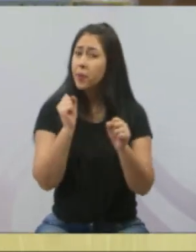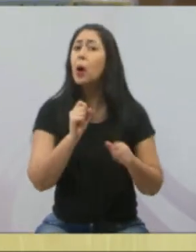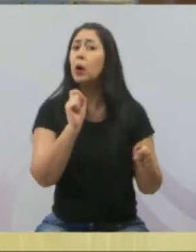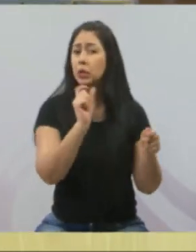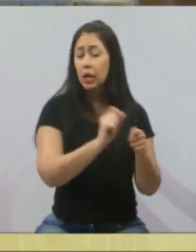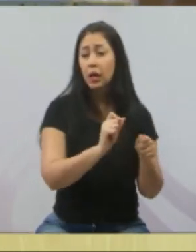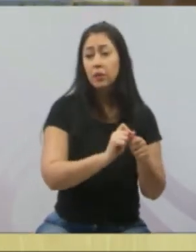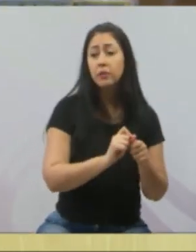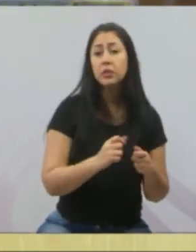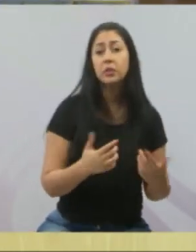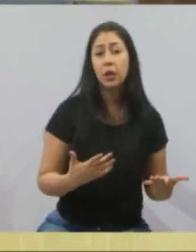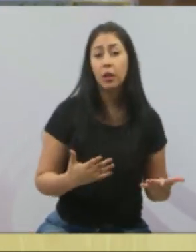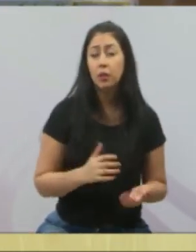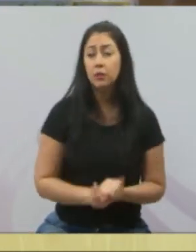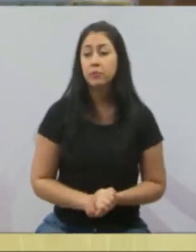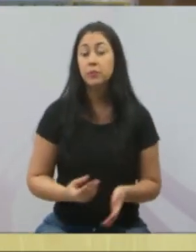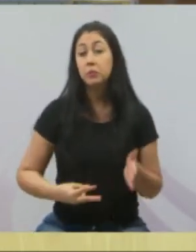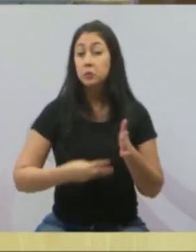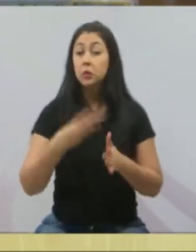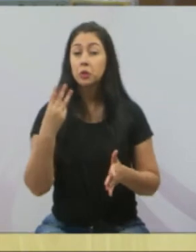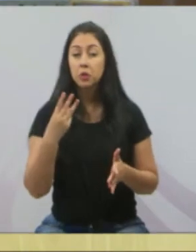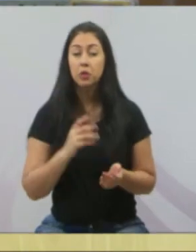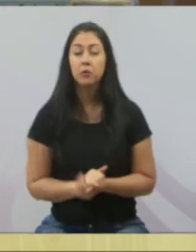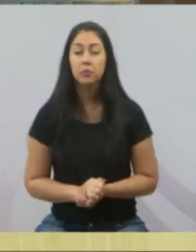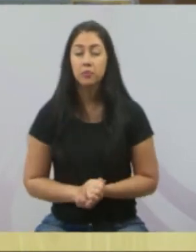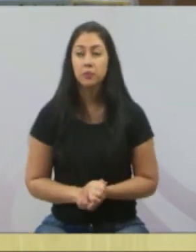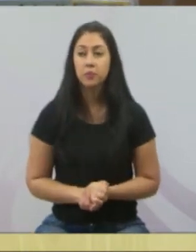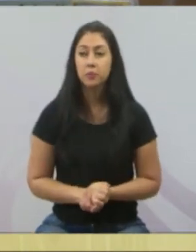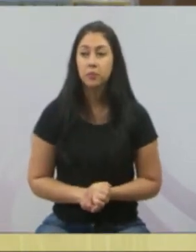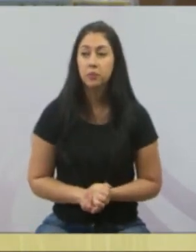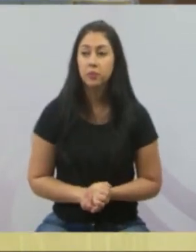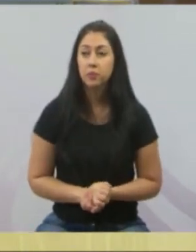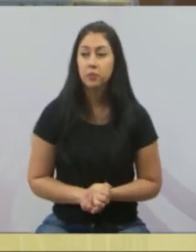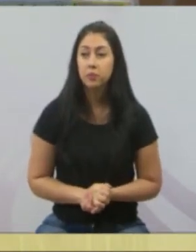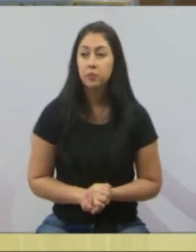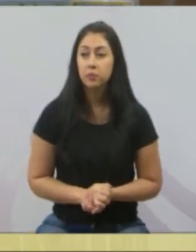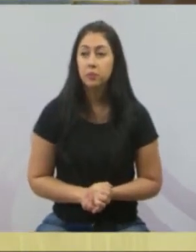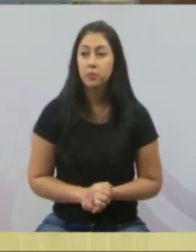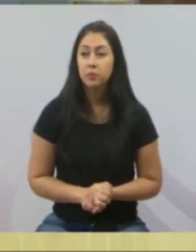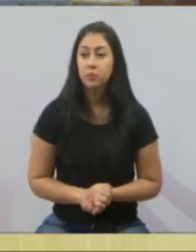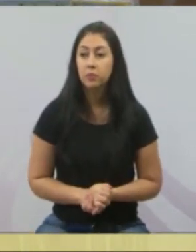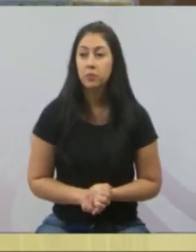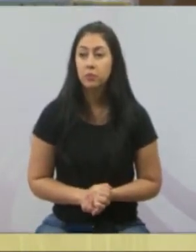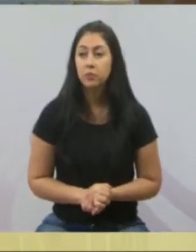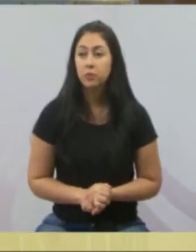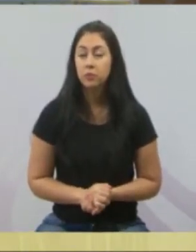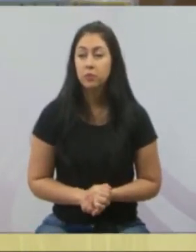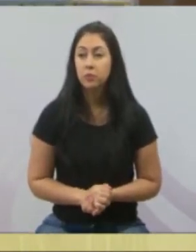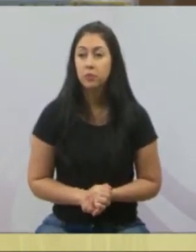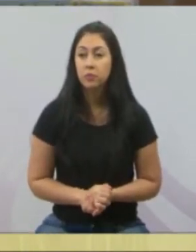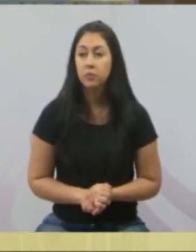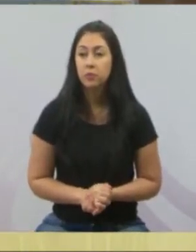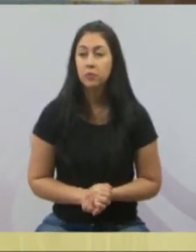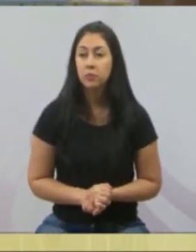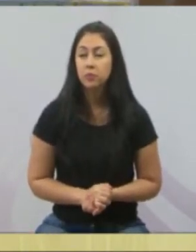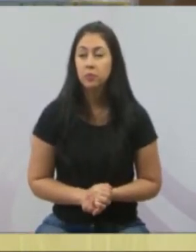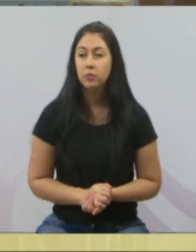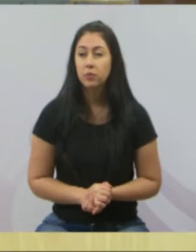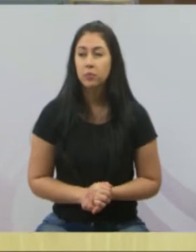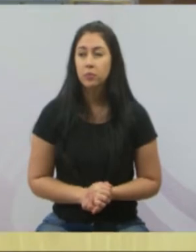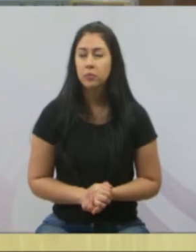larvas e impedindo que se desenvolvam e proliferem. Considerando que a aplicação de fumacê tem o objetivo de garantir a saúde